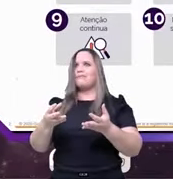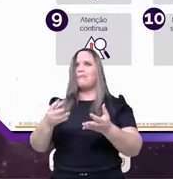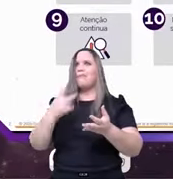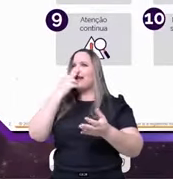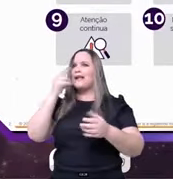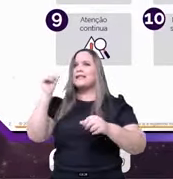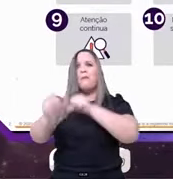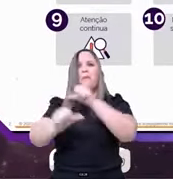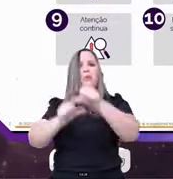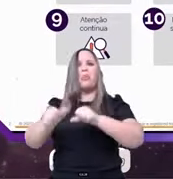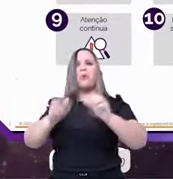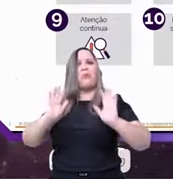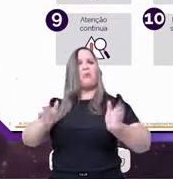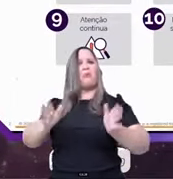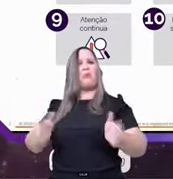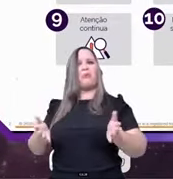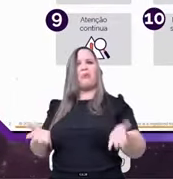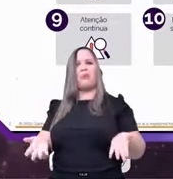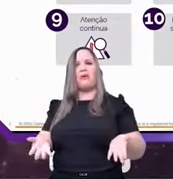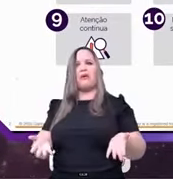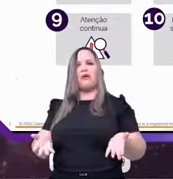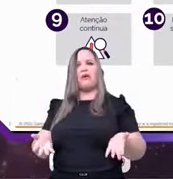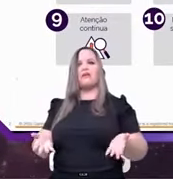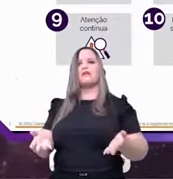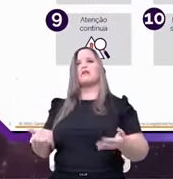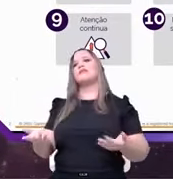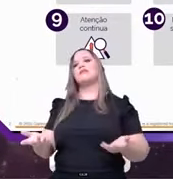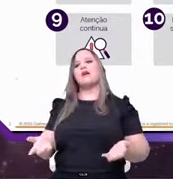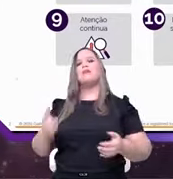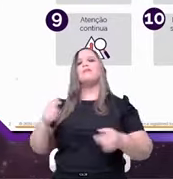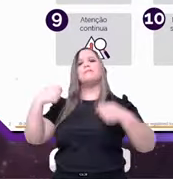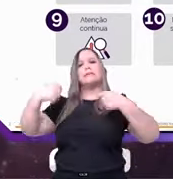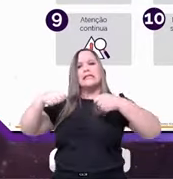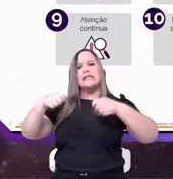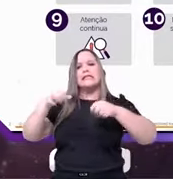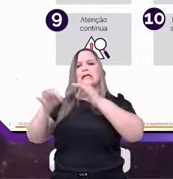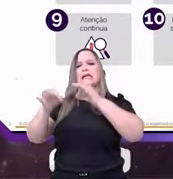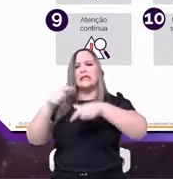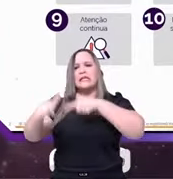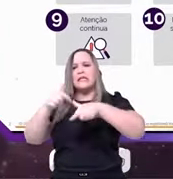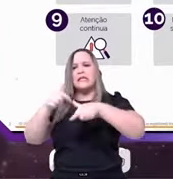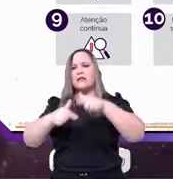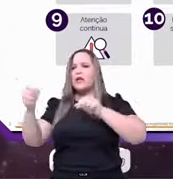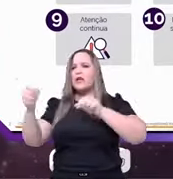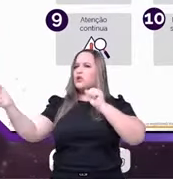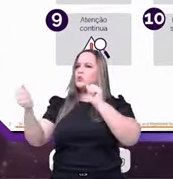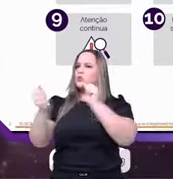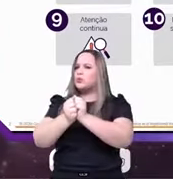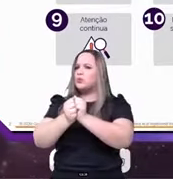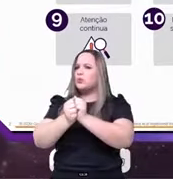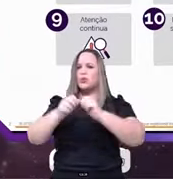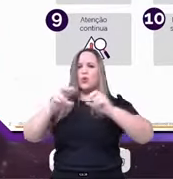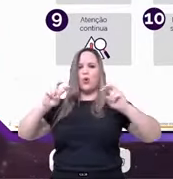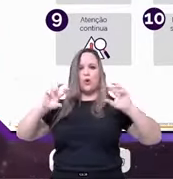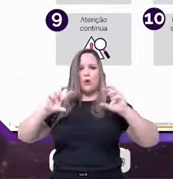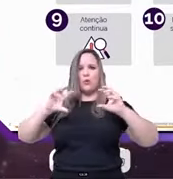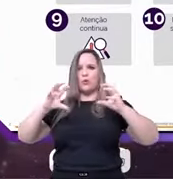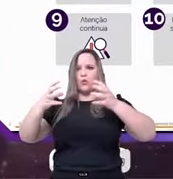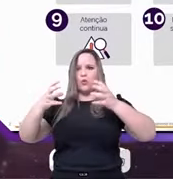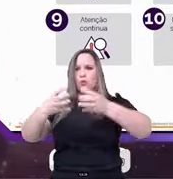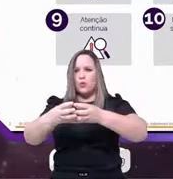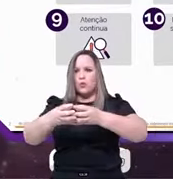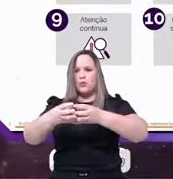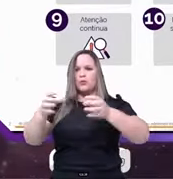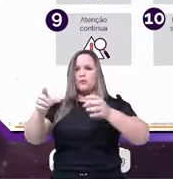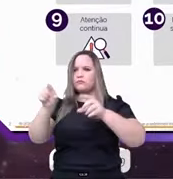outras premissas são muito, muito parecidas. Trabalho em conjunto, confiança, conversa face a face. Face